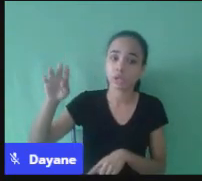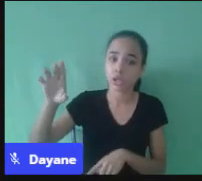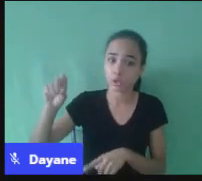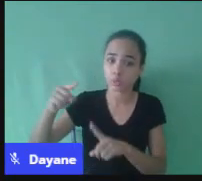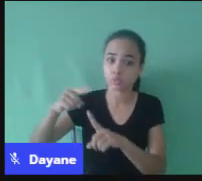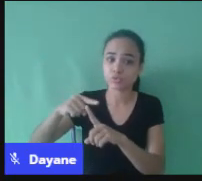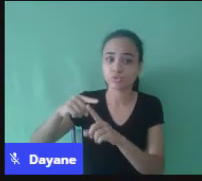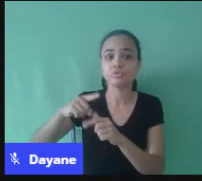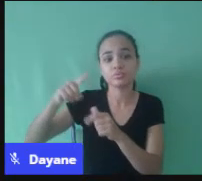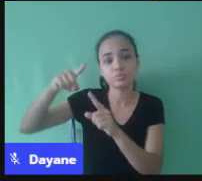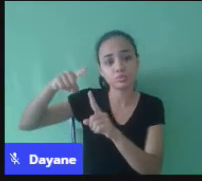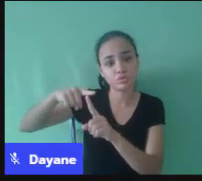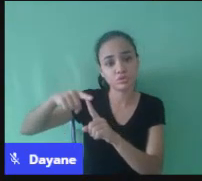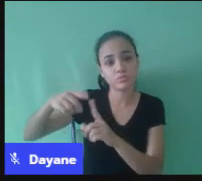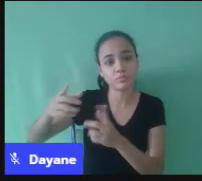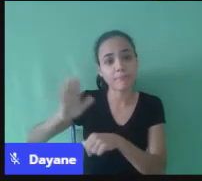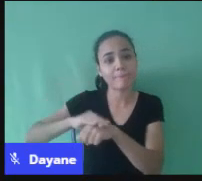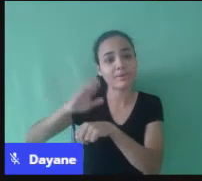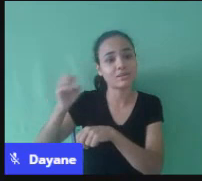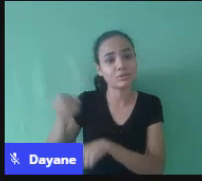Próximo slide.